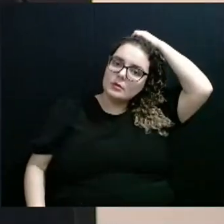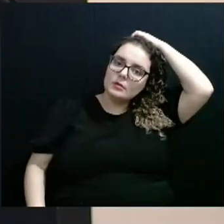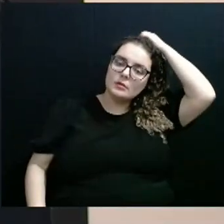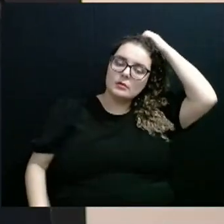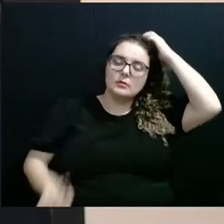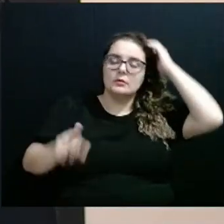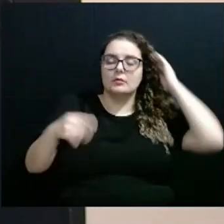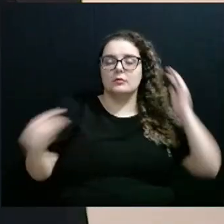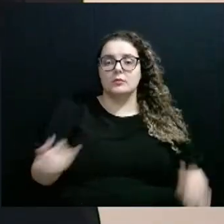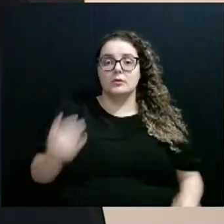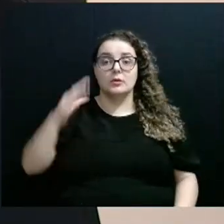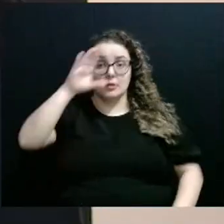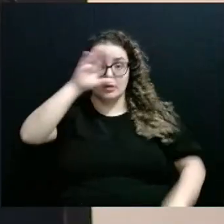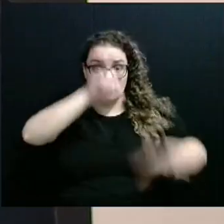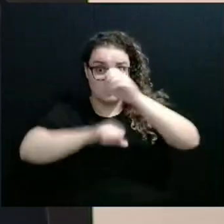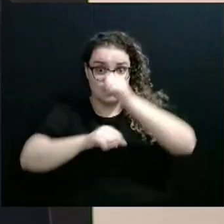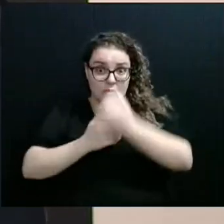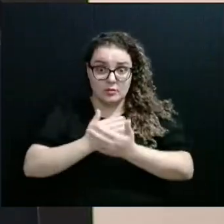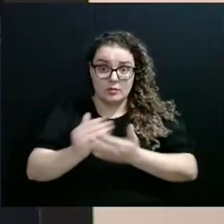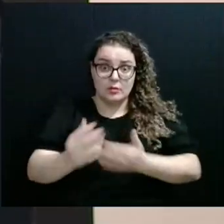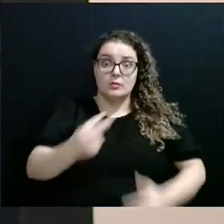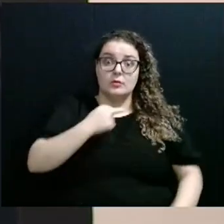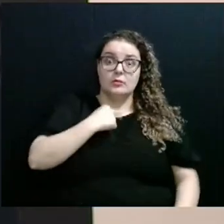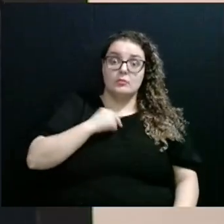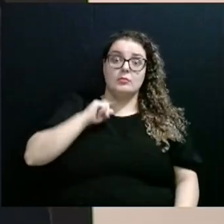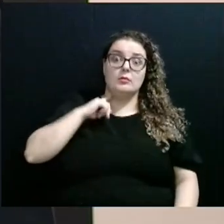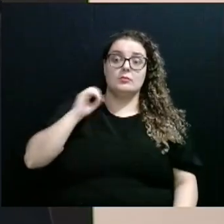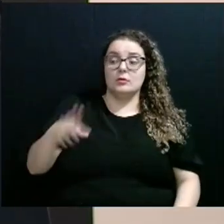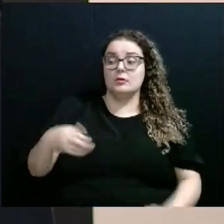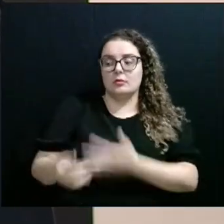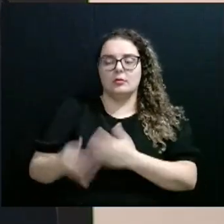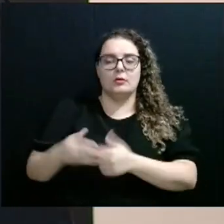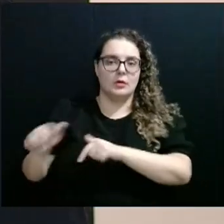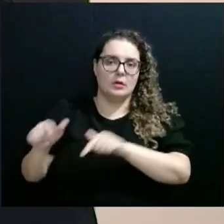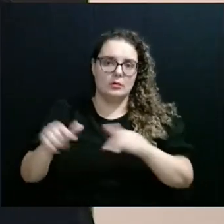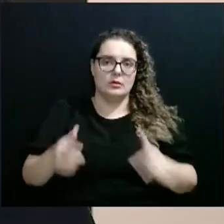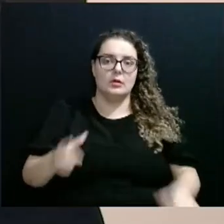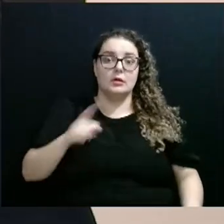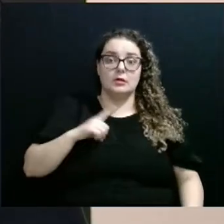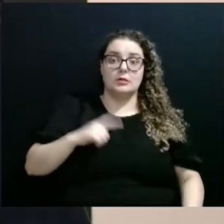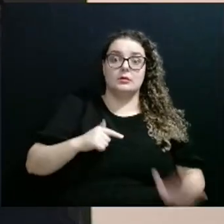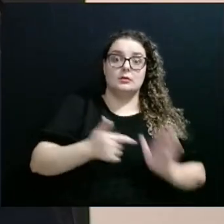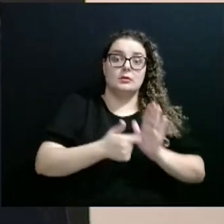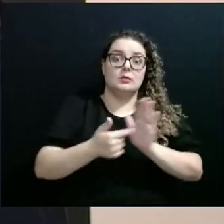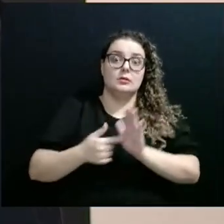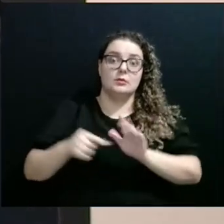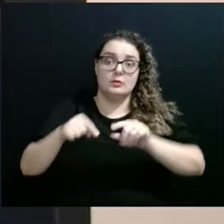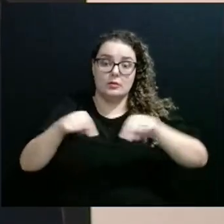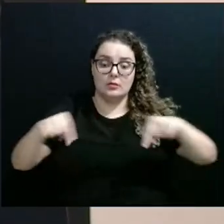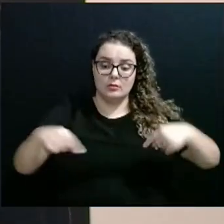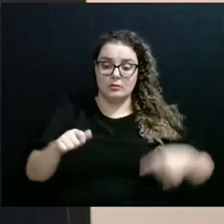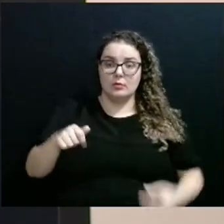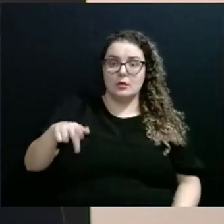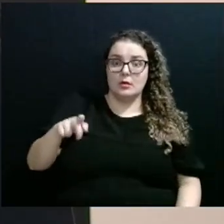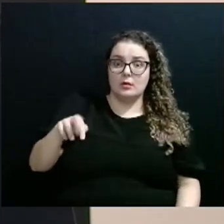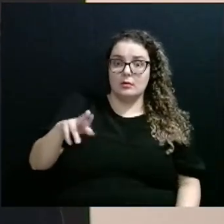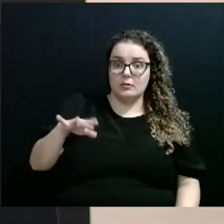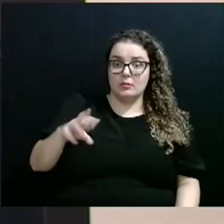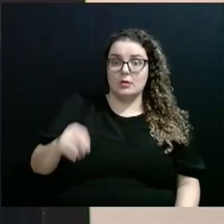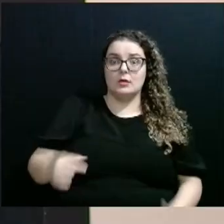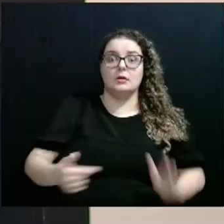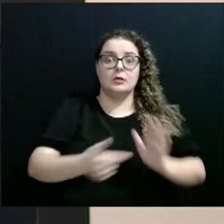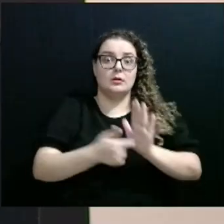desde o início que a gente não pode jogar lixo em qualquer lugar, né. Nós temos uma exposição no aquário, né, não aqui no museu, no aquário a gente tem uma exposição sobre